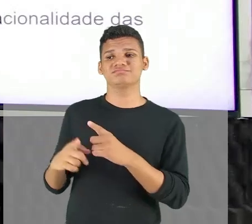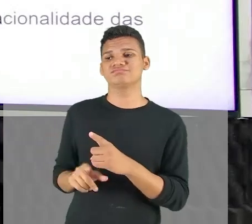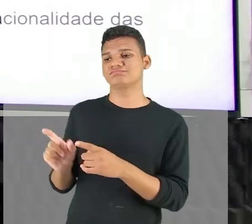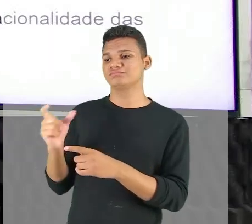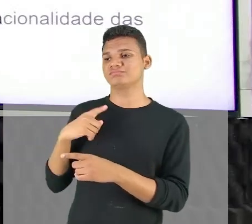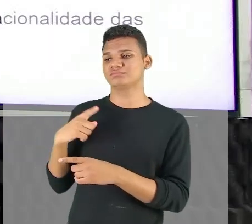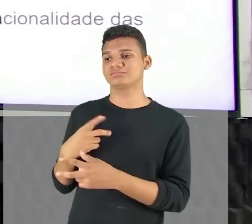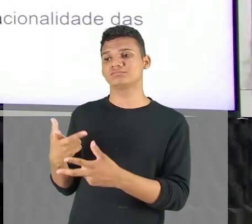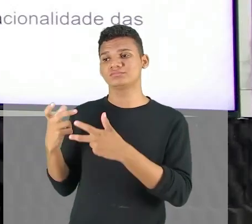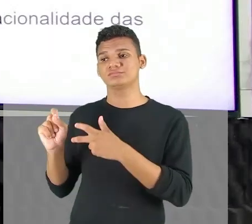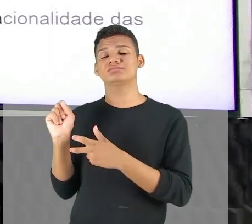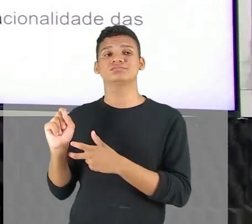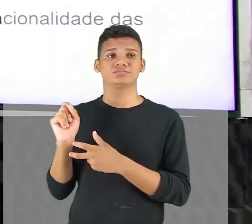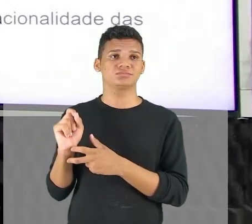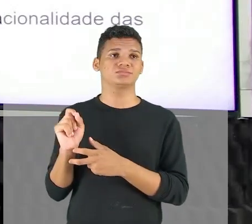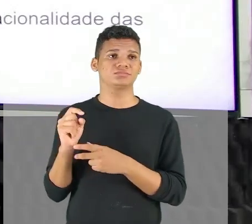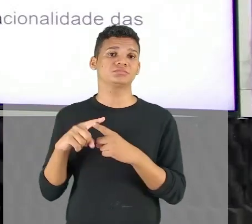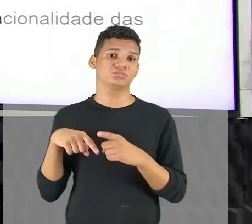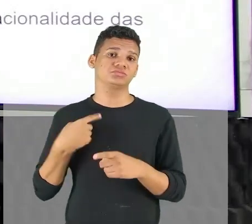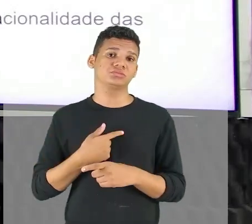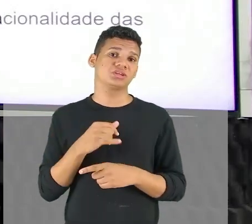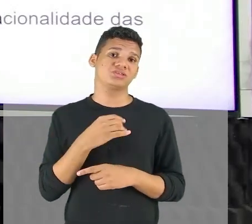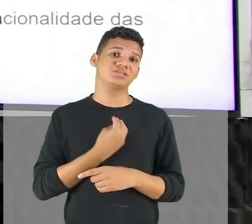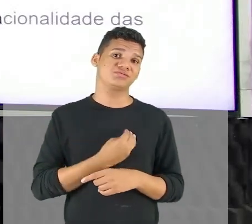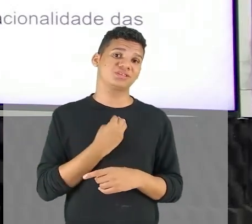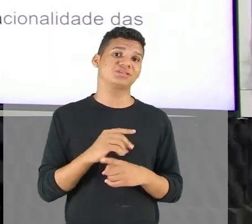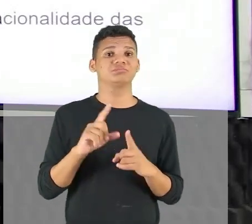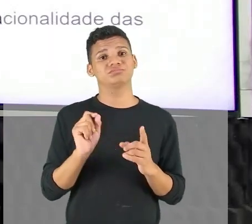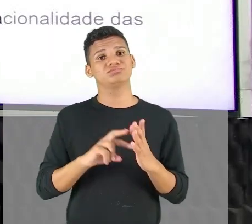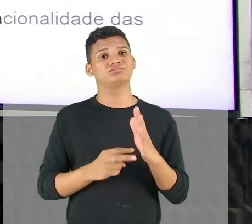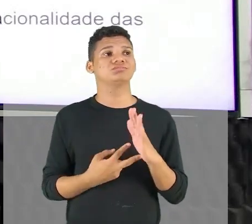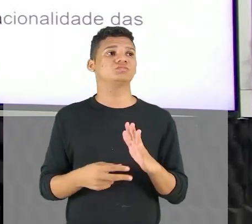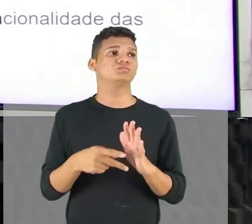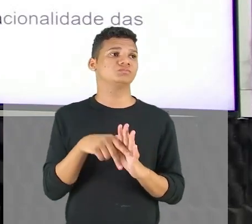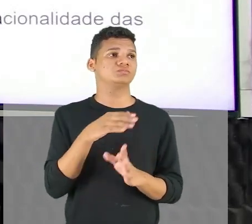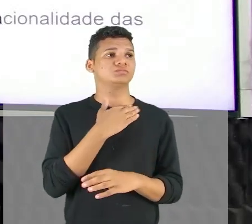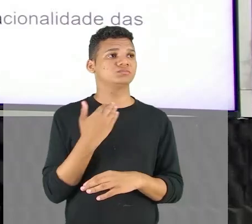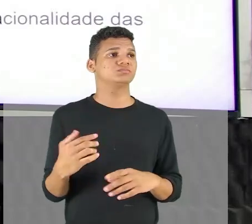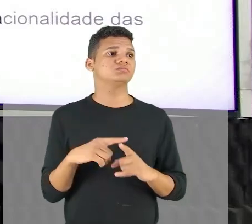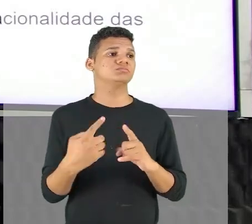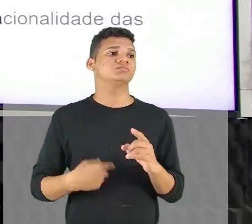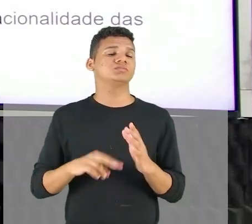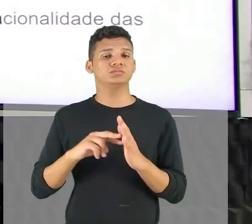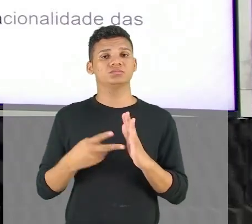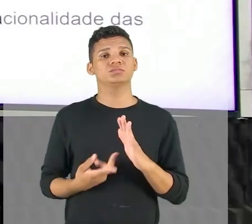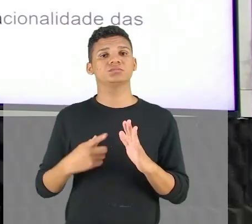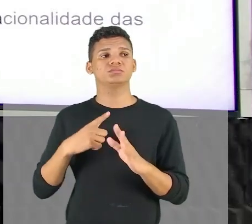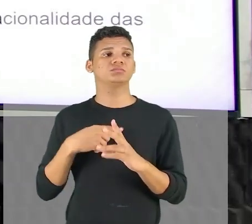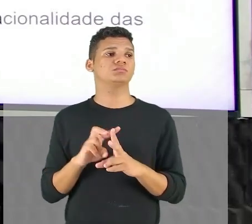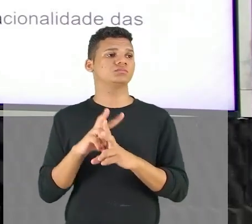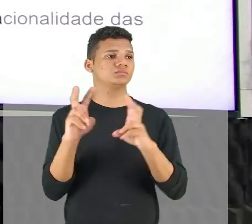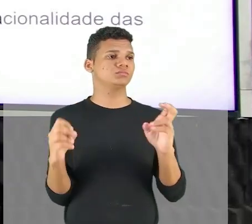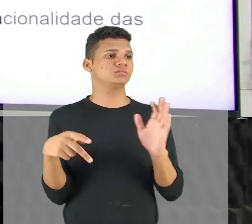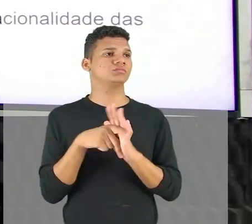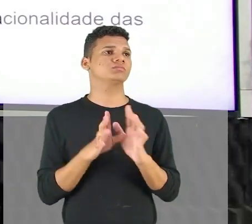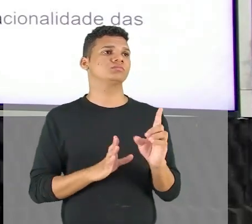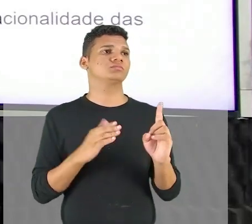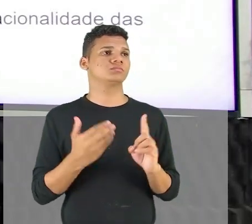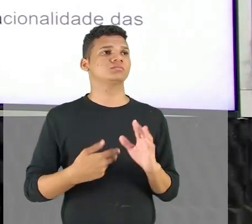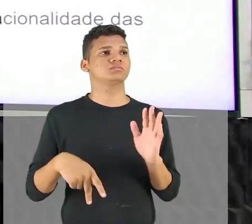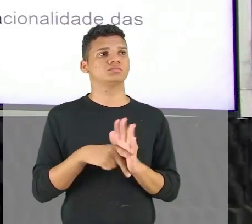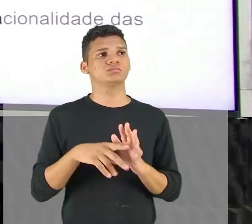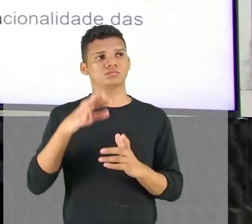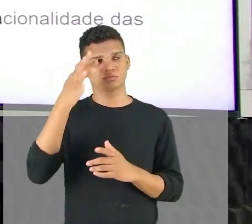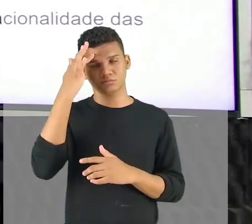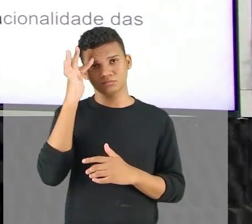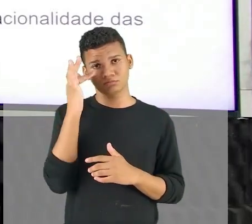aspecto incontornável de nossas vidas, que é a morte. Esse aspecto foi um tema central na tradição